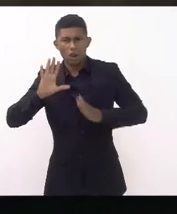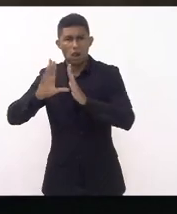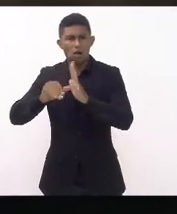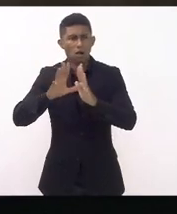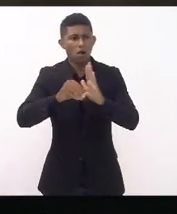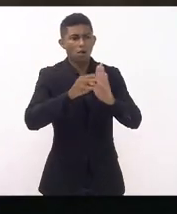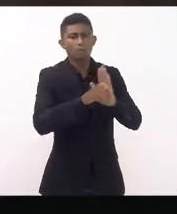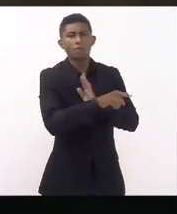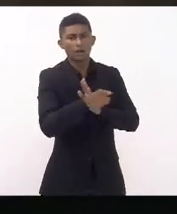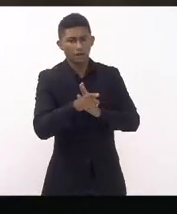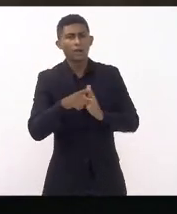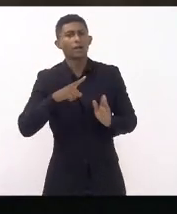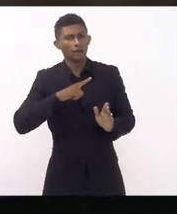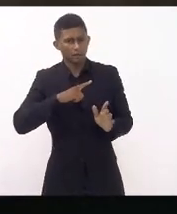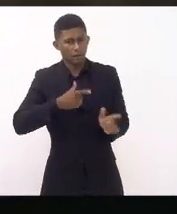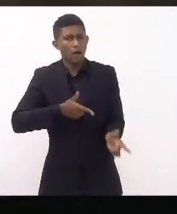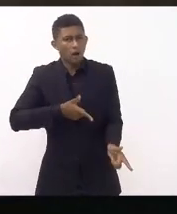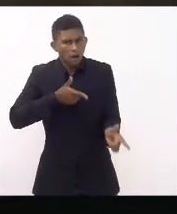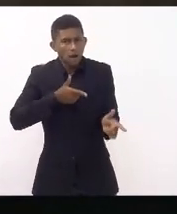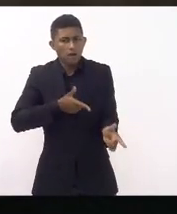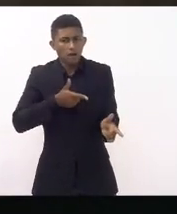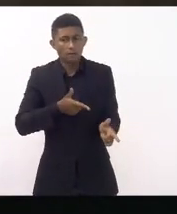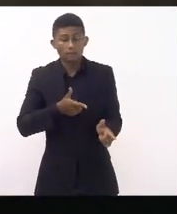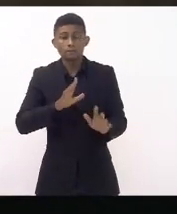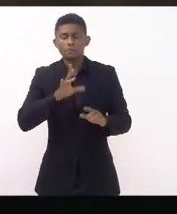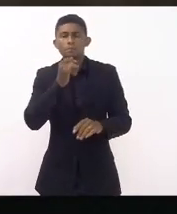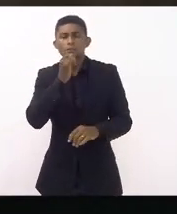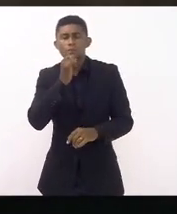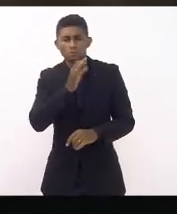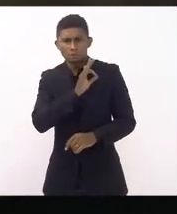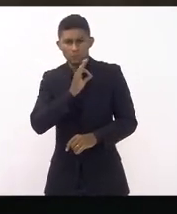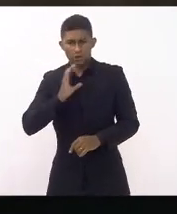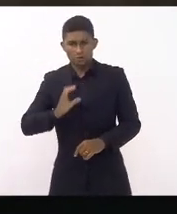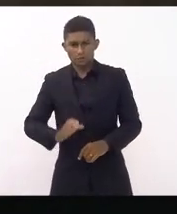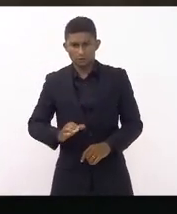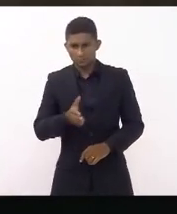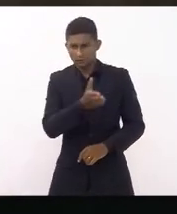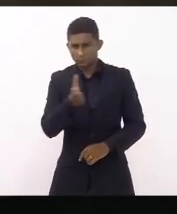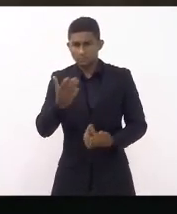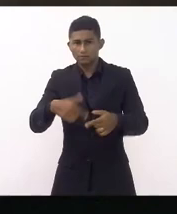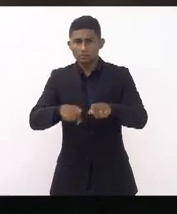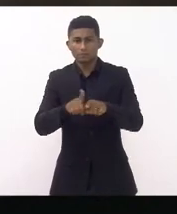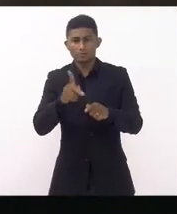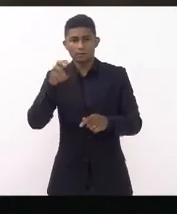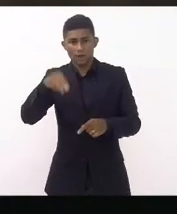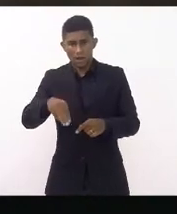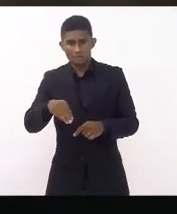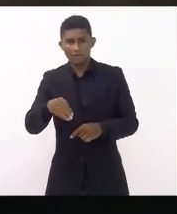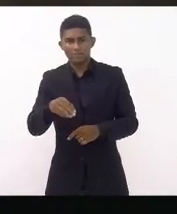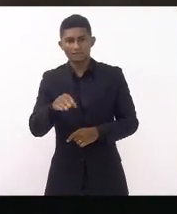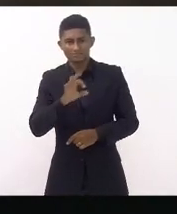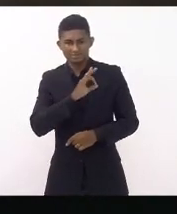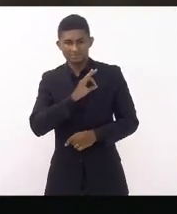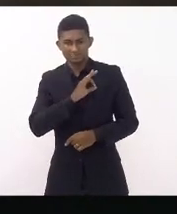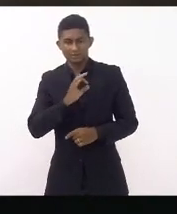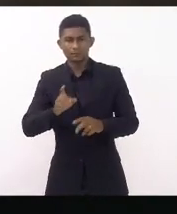aí, nós temos a Polícia Civil, a Polícia Militar, a